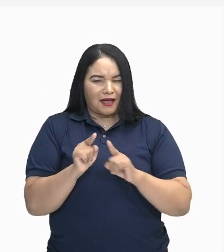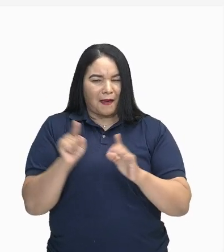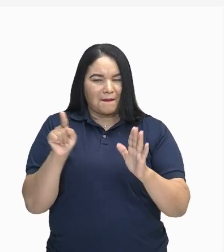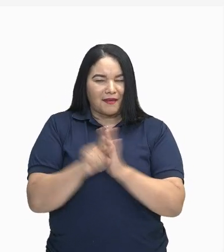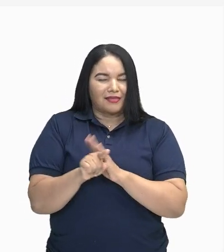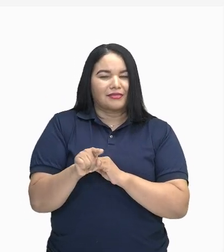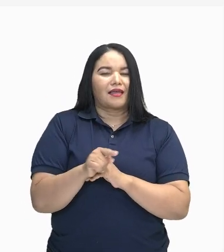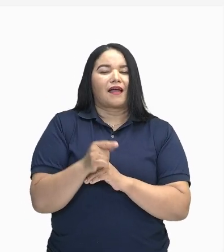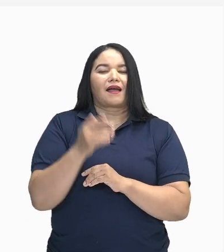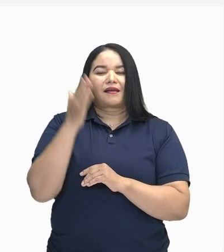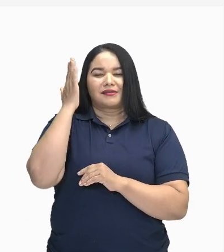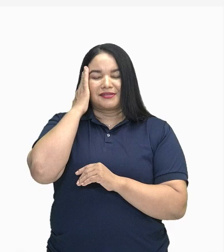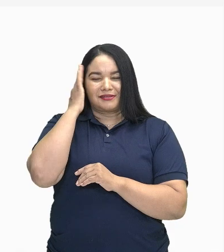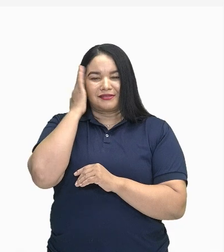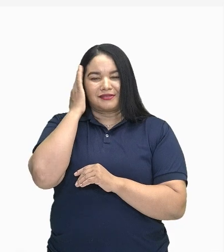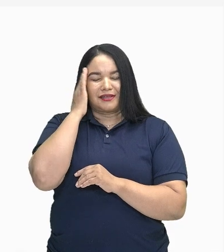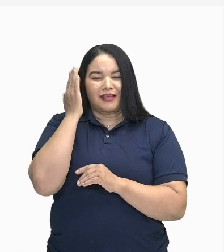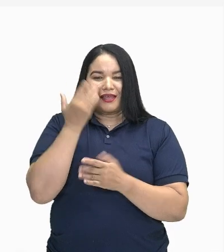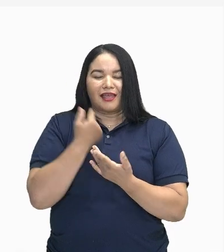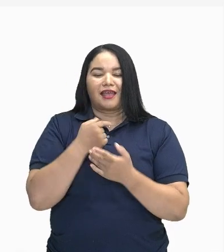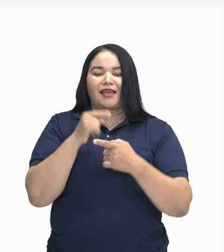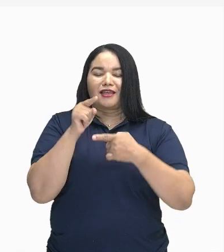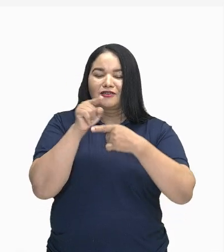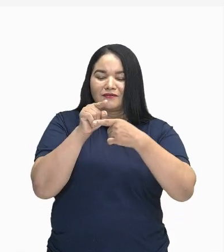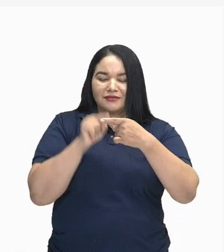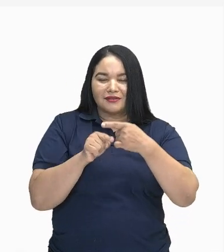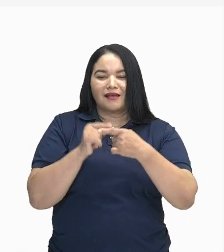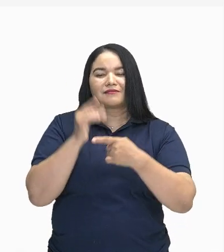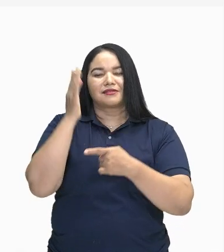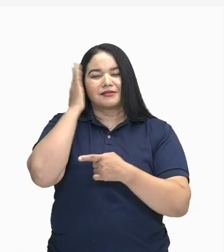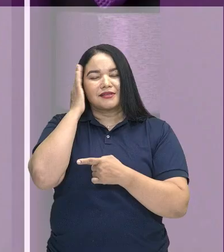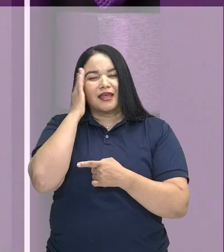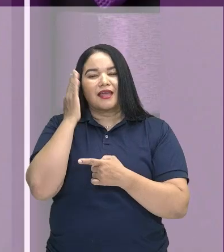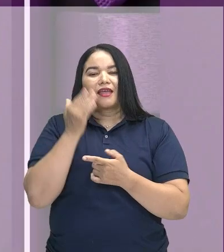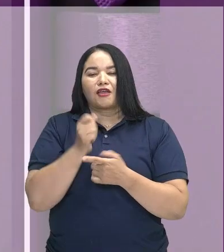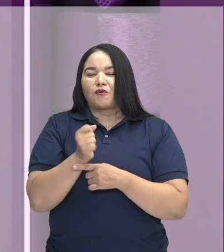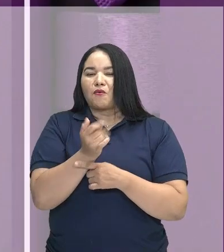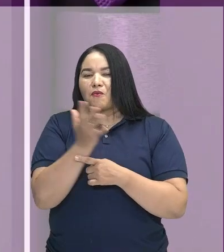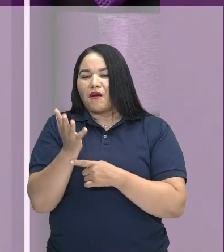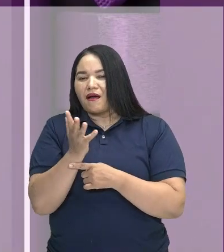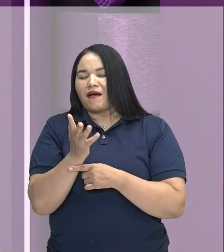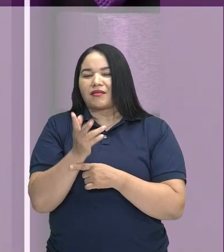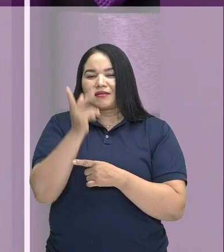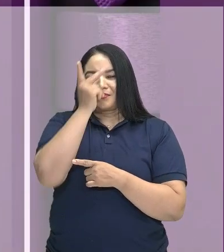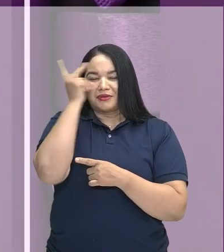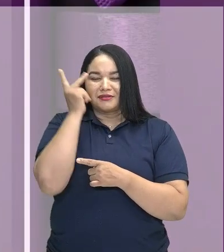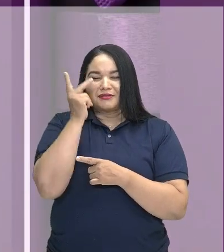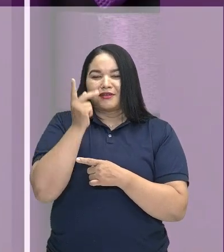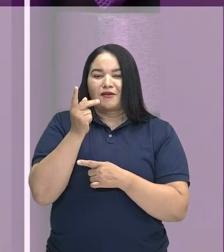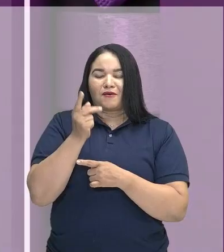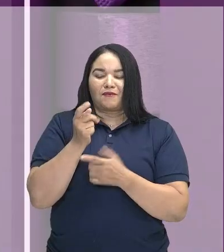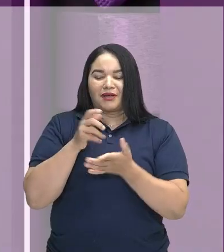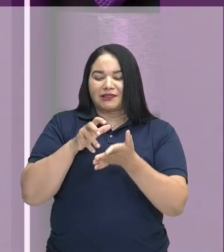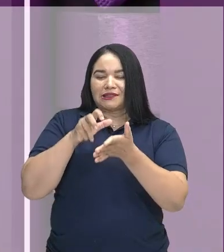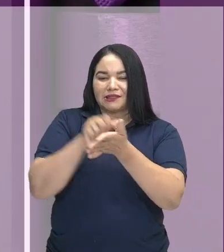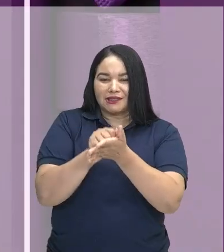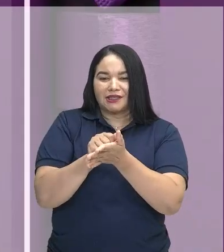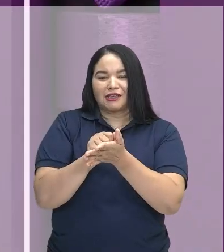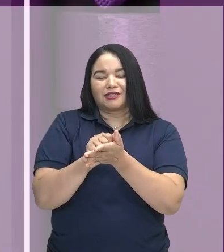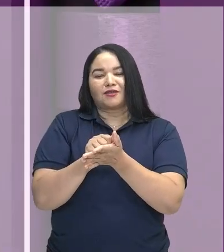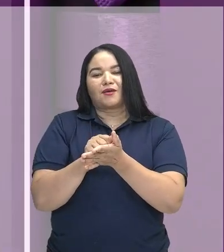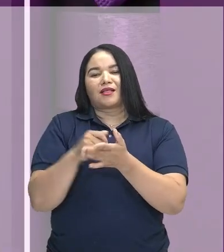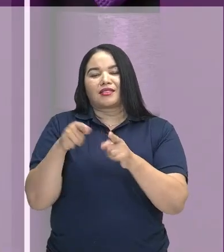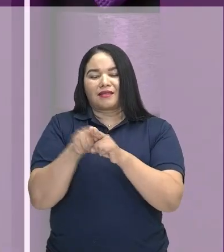sei que a razão, né, entre o número de candidatos inscritos e o